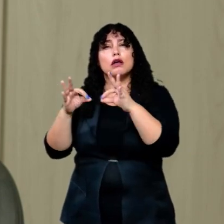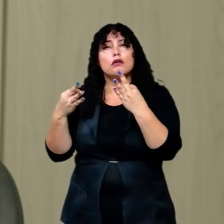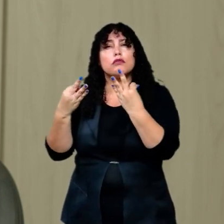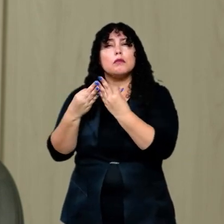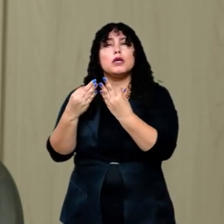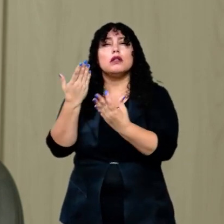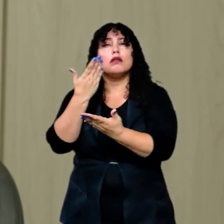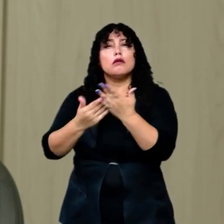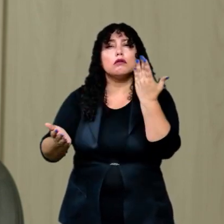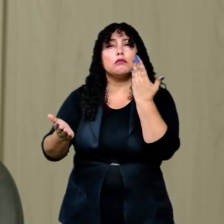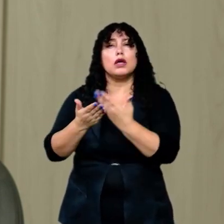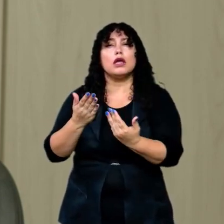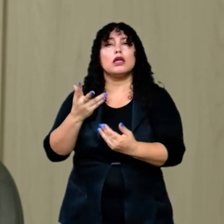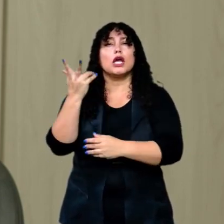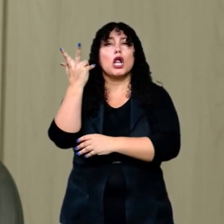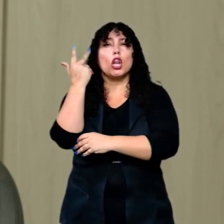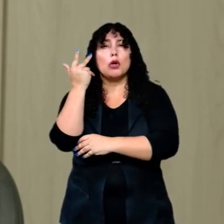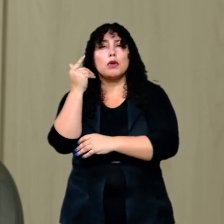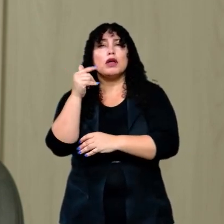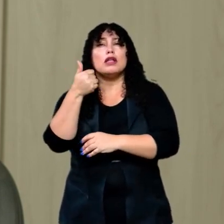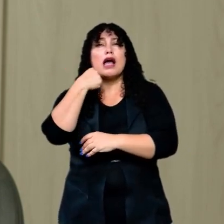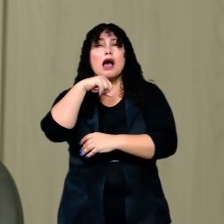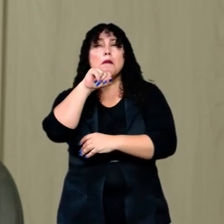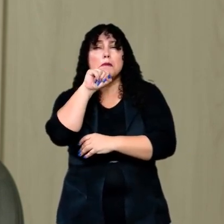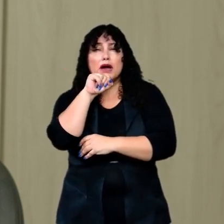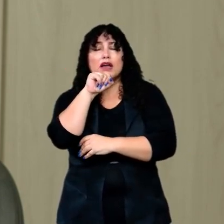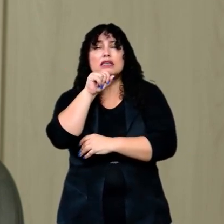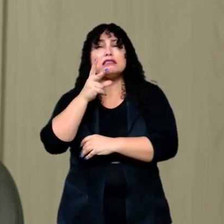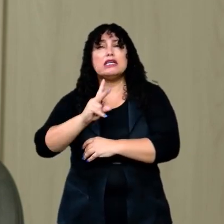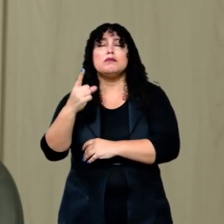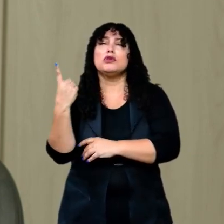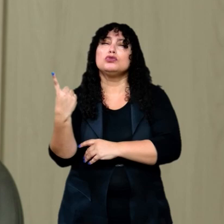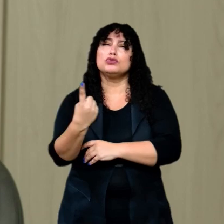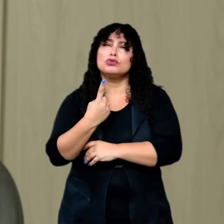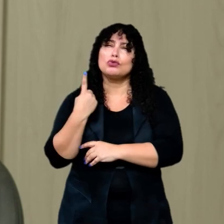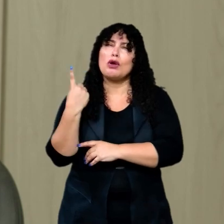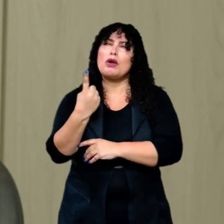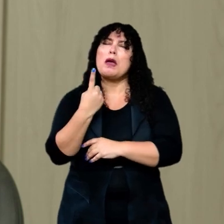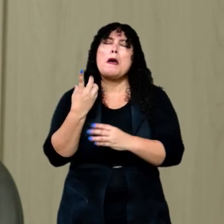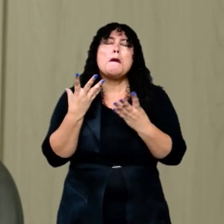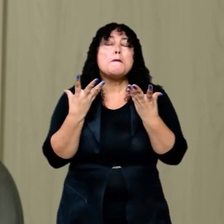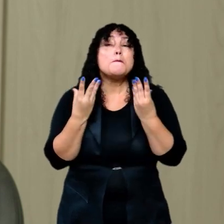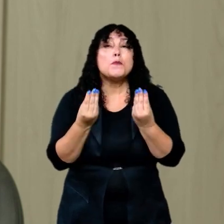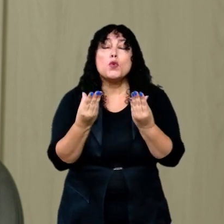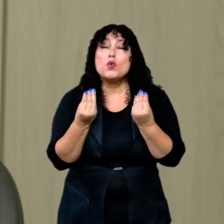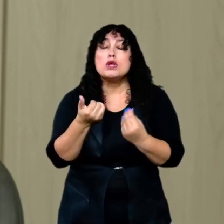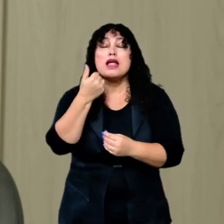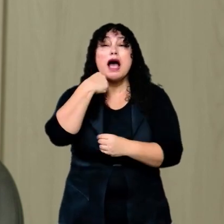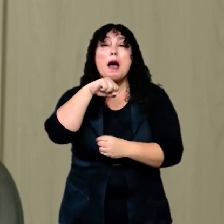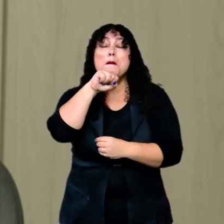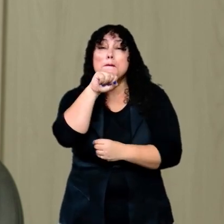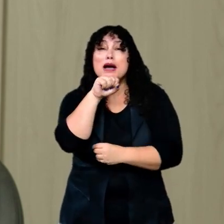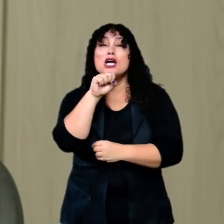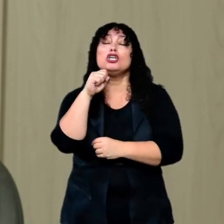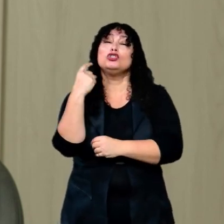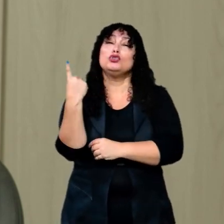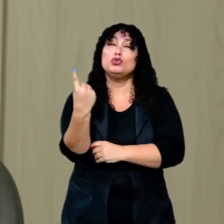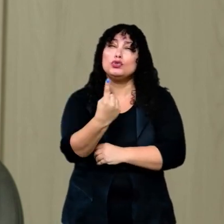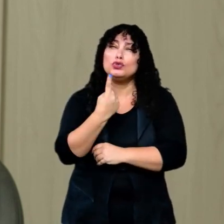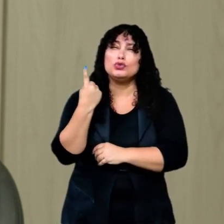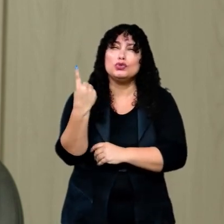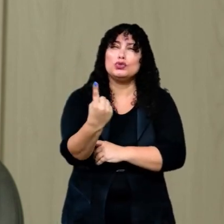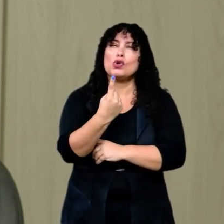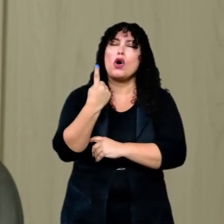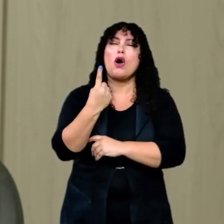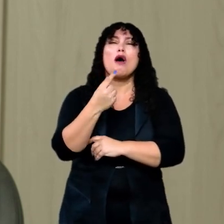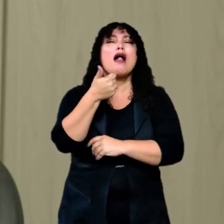se perca, porque normalmente a mãe fica sozinha. A gente tem muitas mães solo. Por quê? Não tem. E